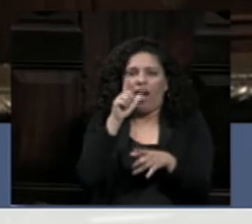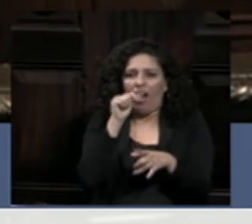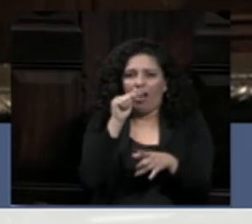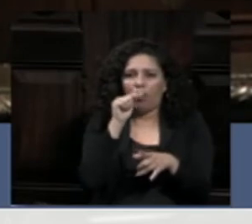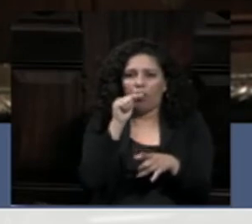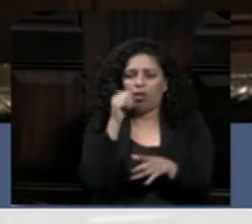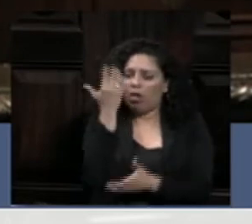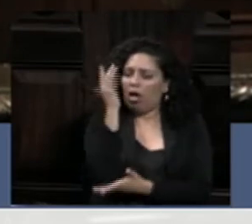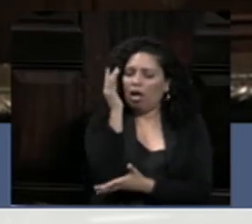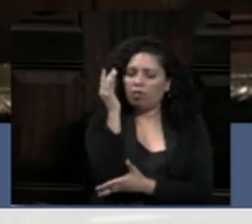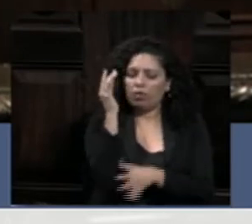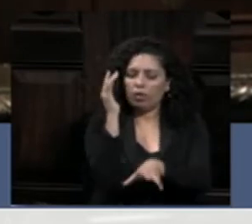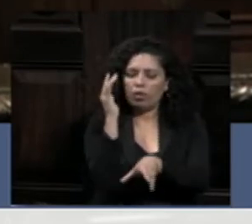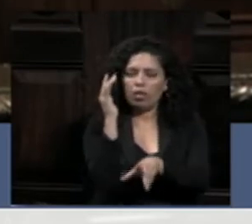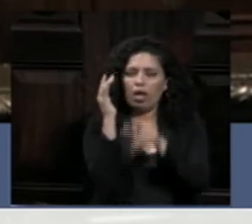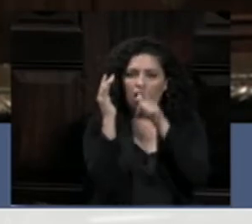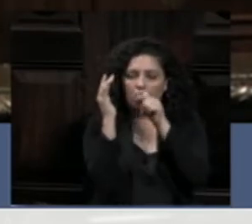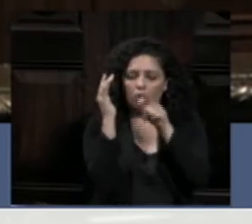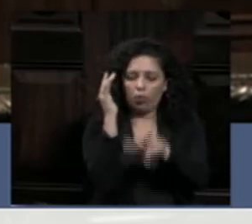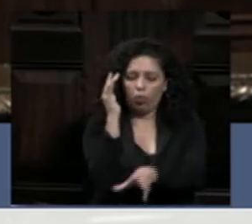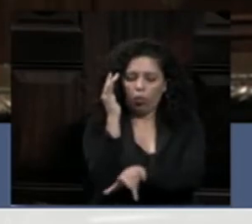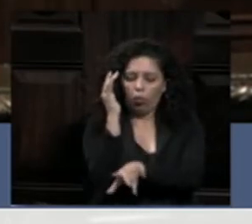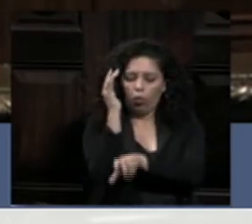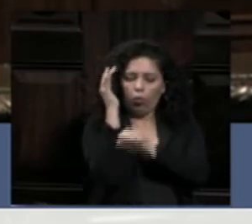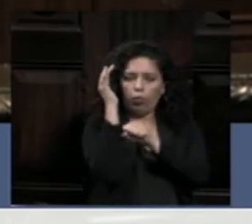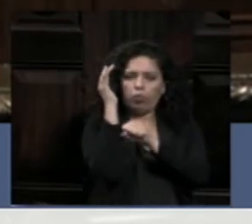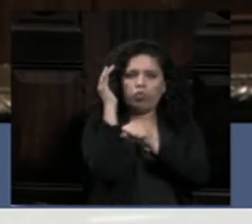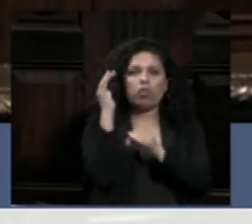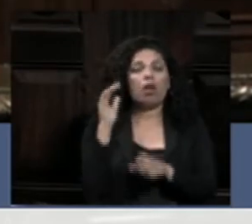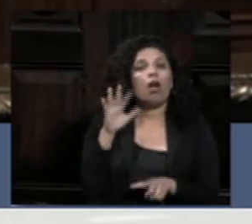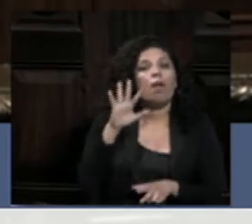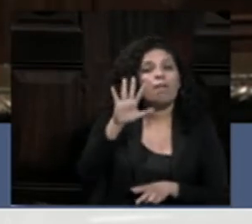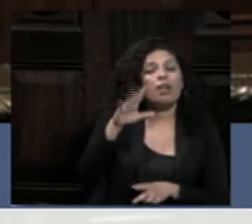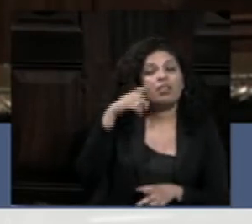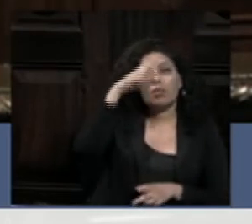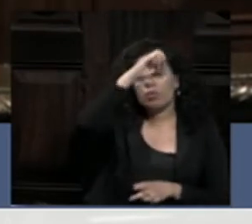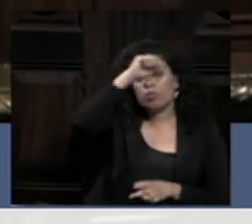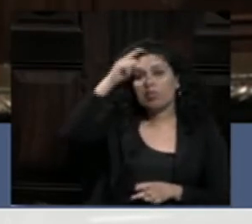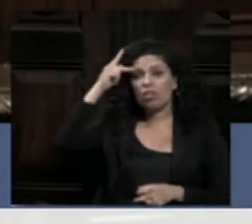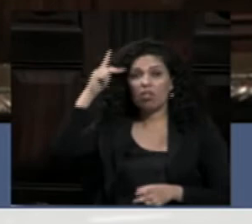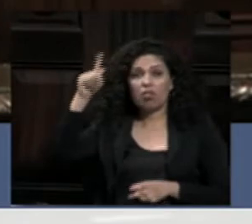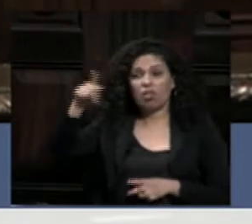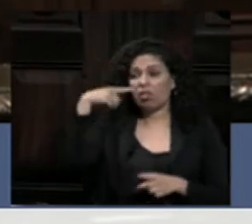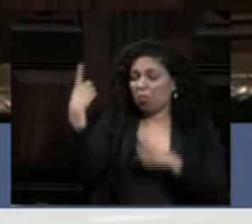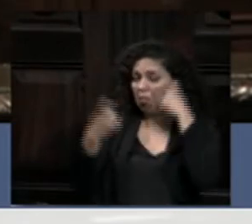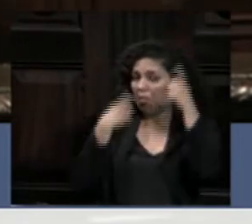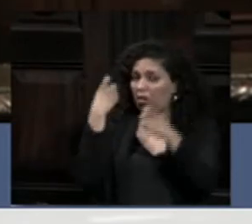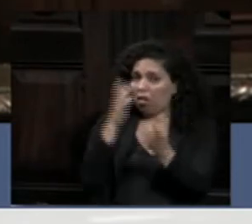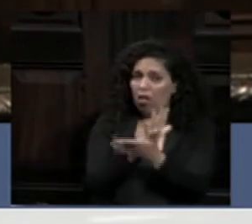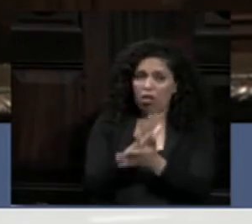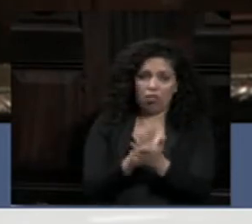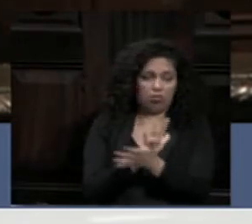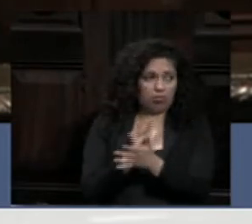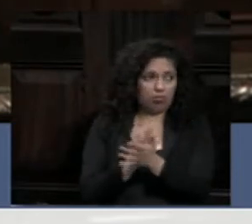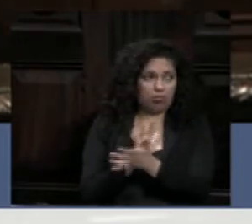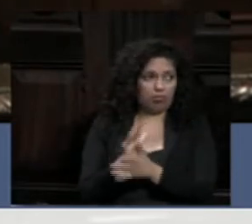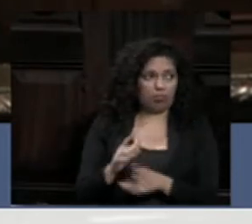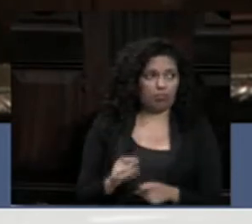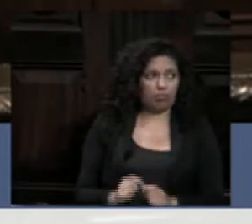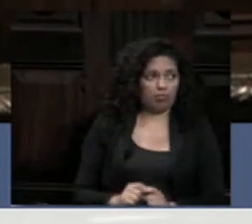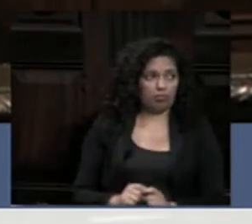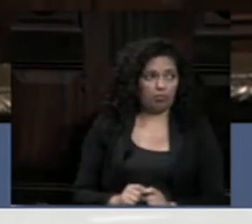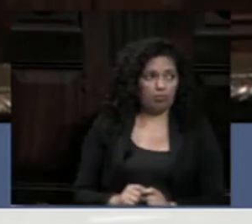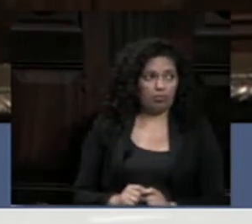O atual prefeito, que tudo quer vender, não bastasse querer vender as ruas da cidade, também